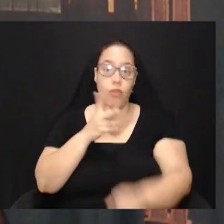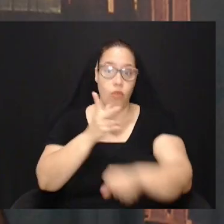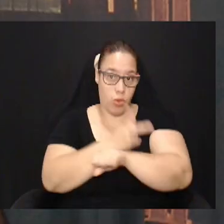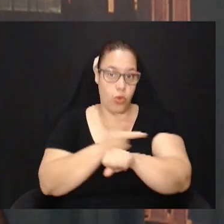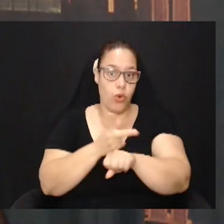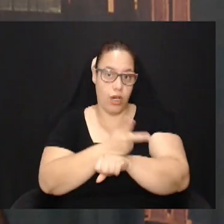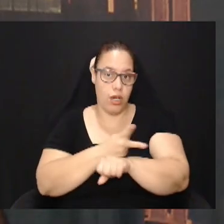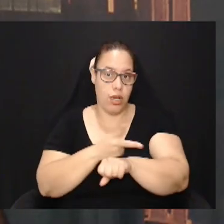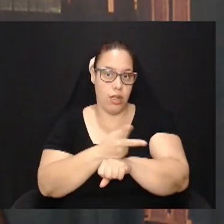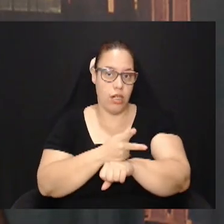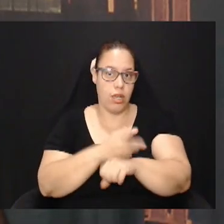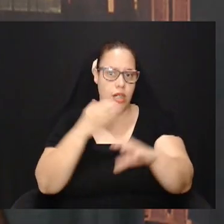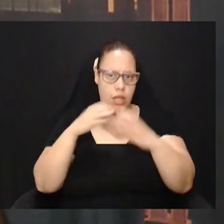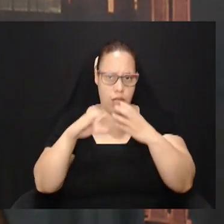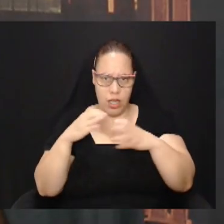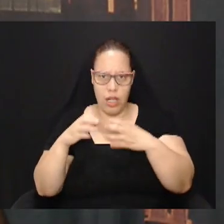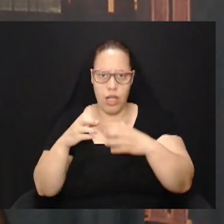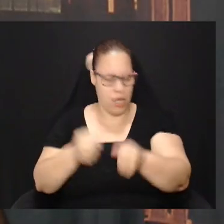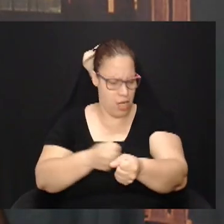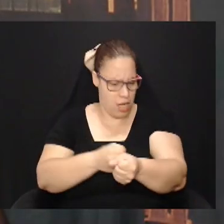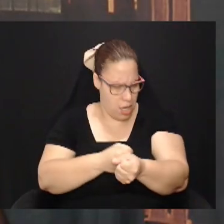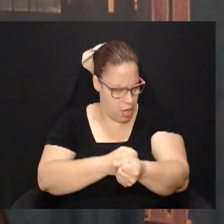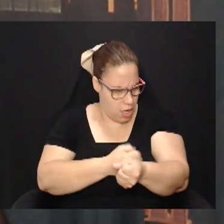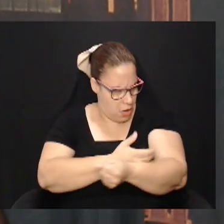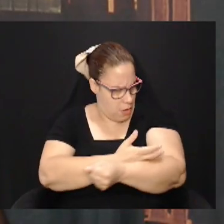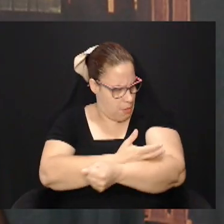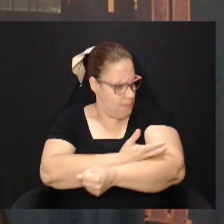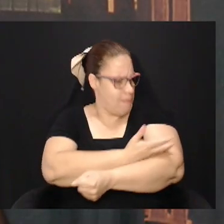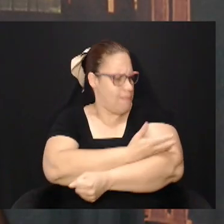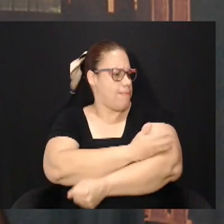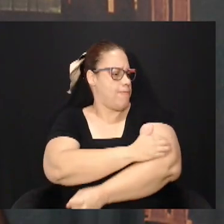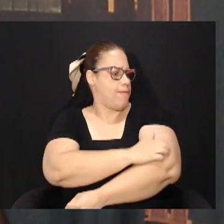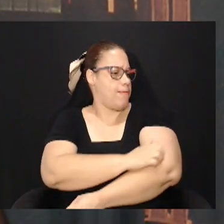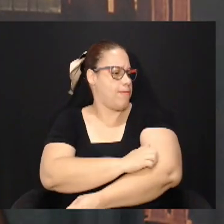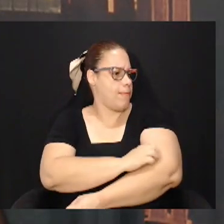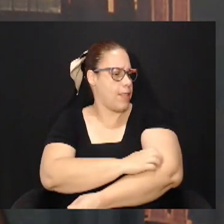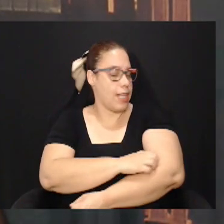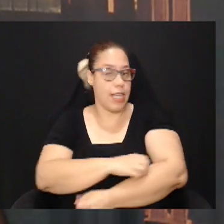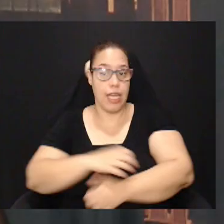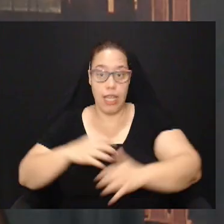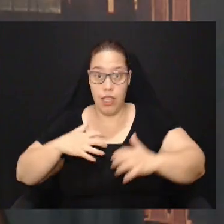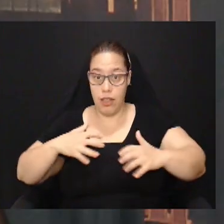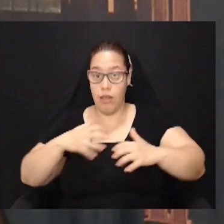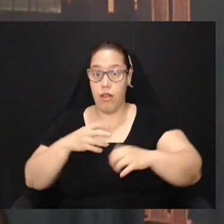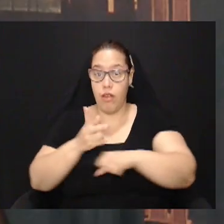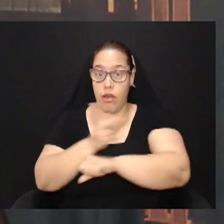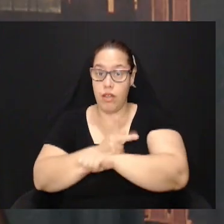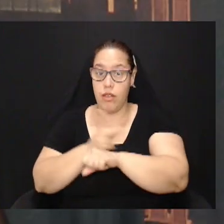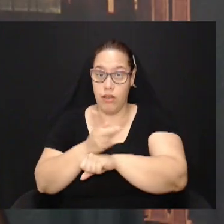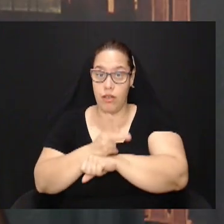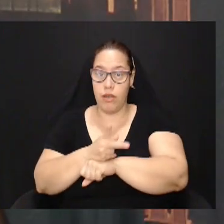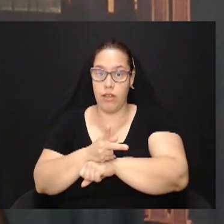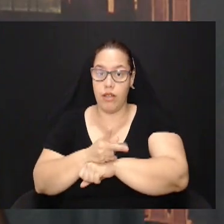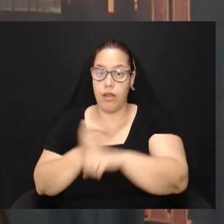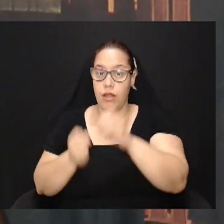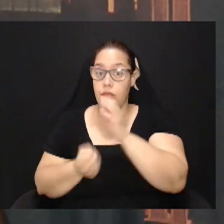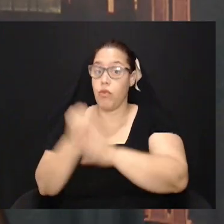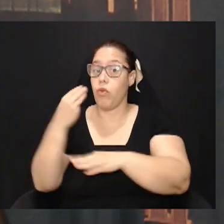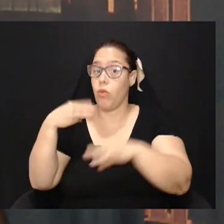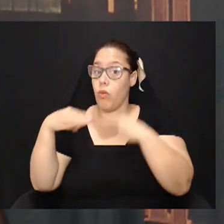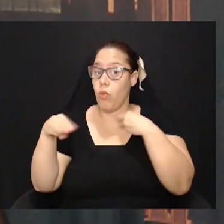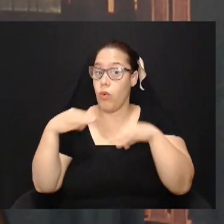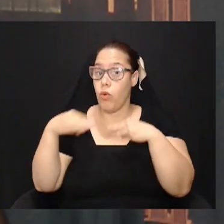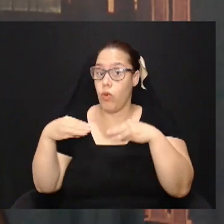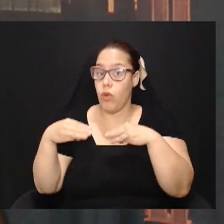cantei emocionada, assim. Sabe quando você canta a plenos pulmões? Ele, vamos procurar. No fim, eu descobri que essa música foi uma